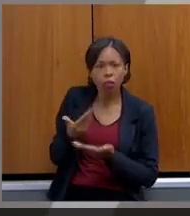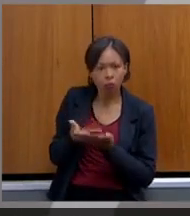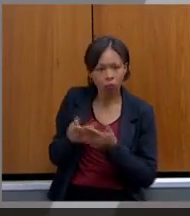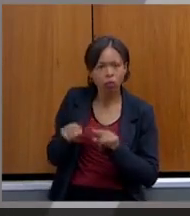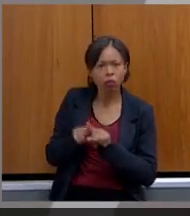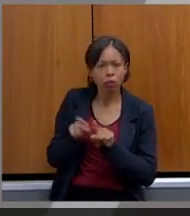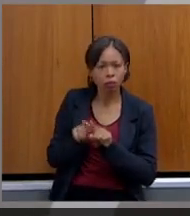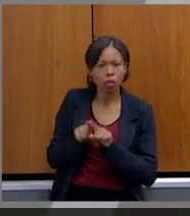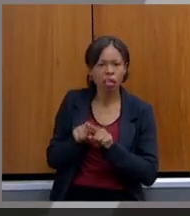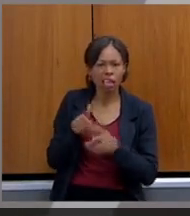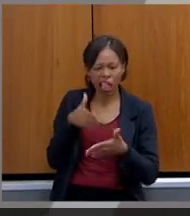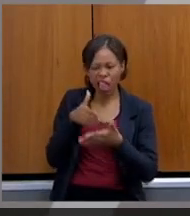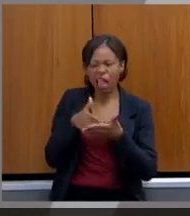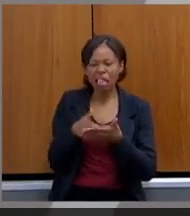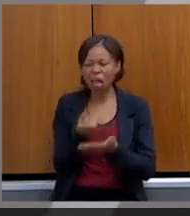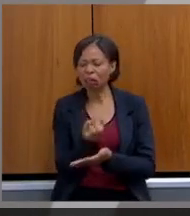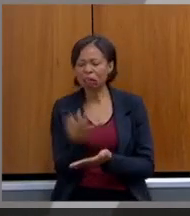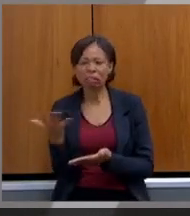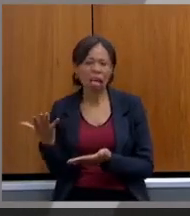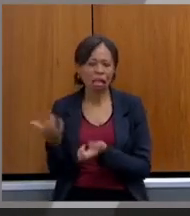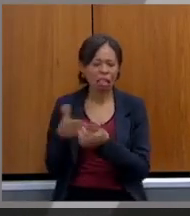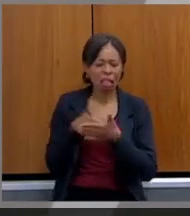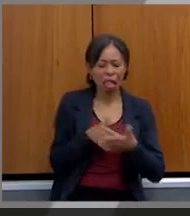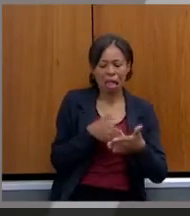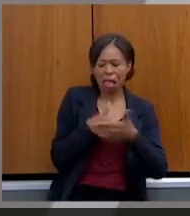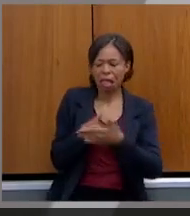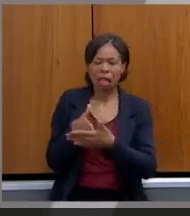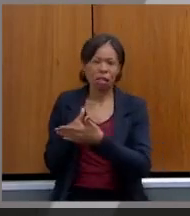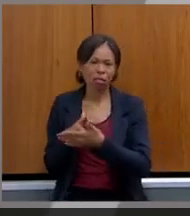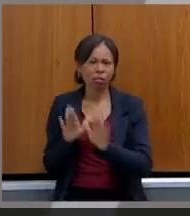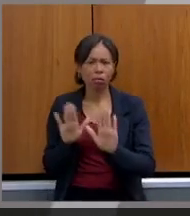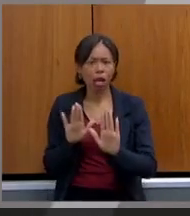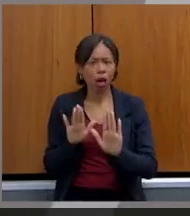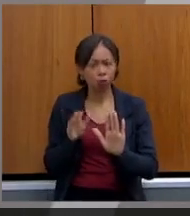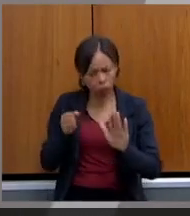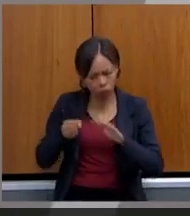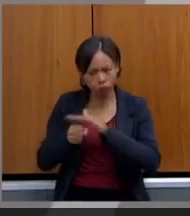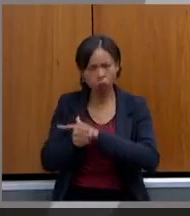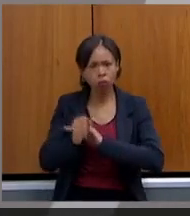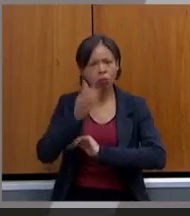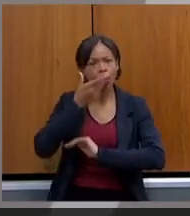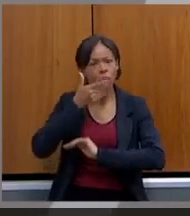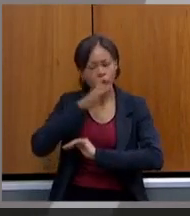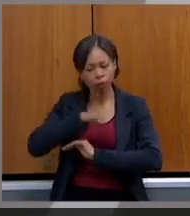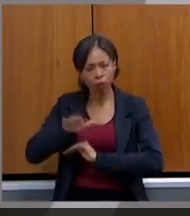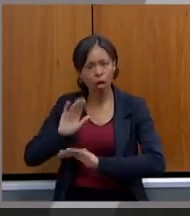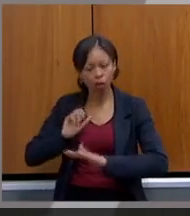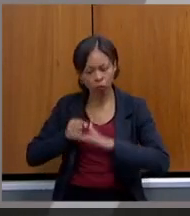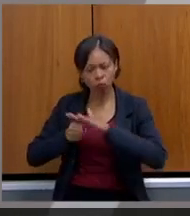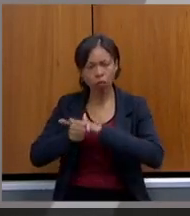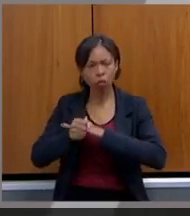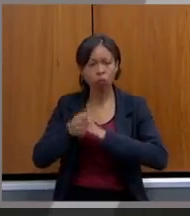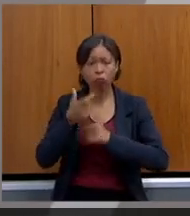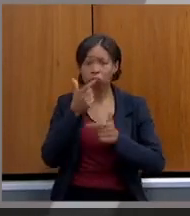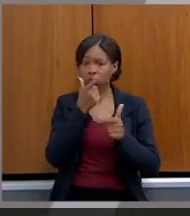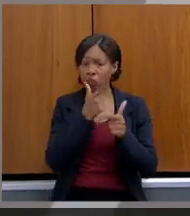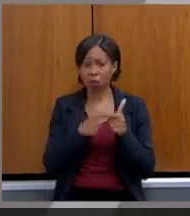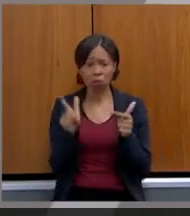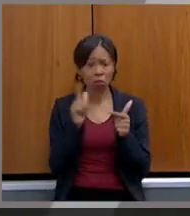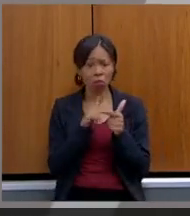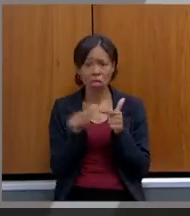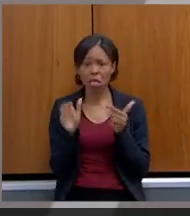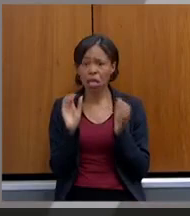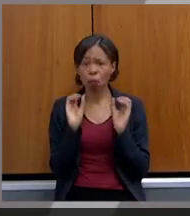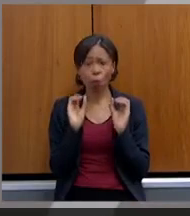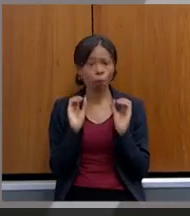limitação da quantidade criança não traz como colocar as crianças na escola nenhum problema mesmo Professor